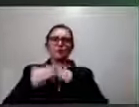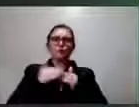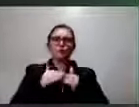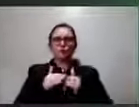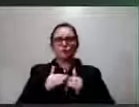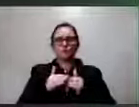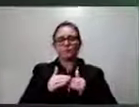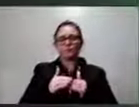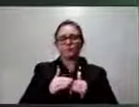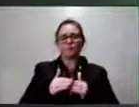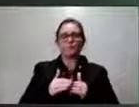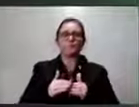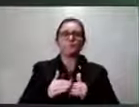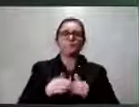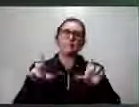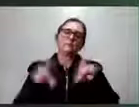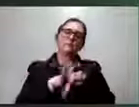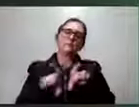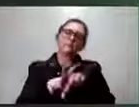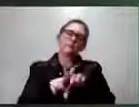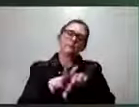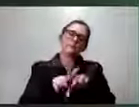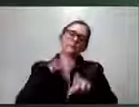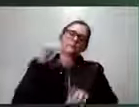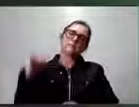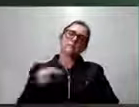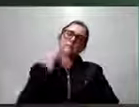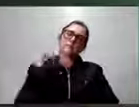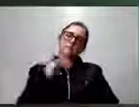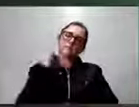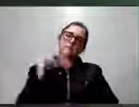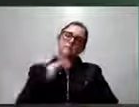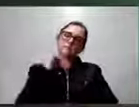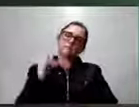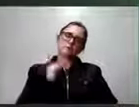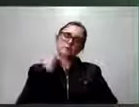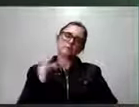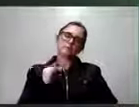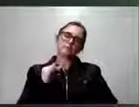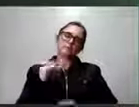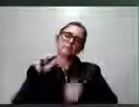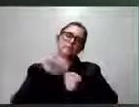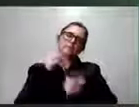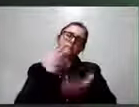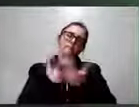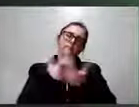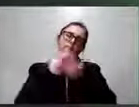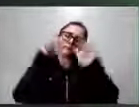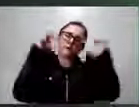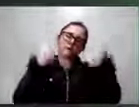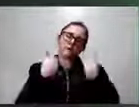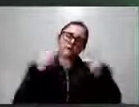articulação temporomandibular e também é importante fazer estudos de imagem.